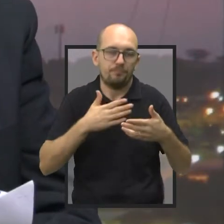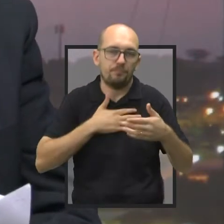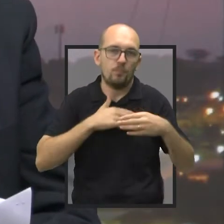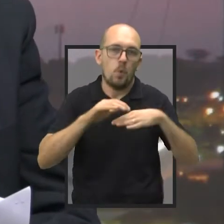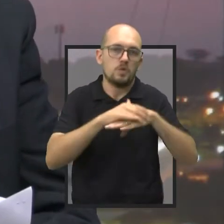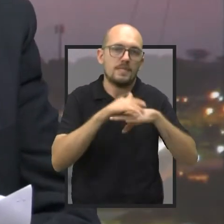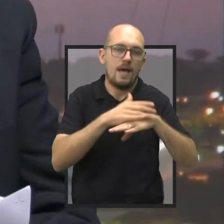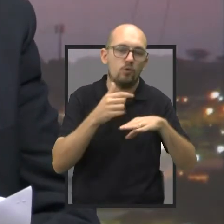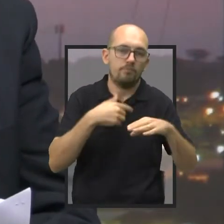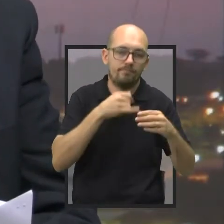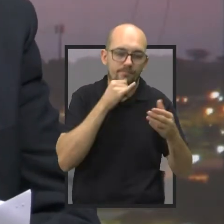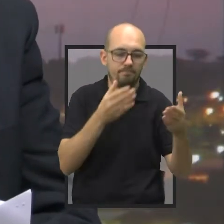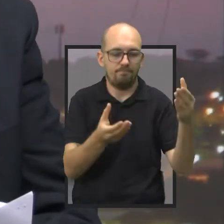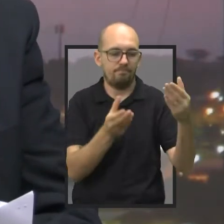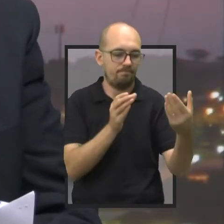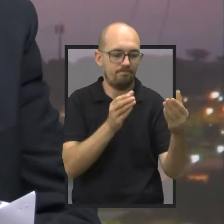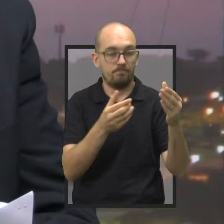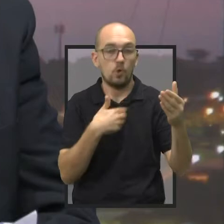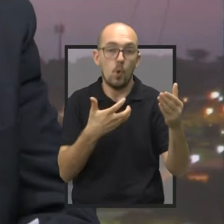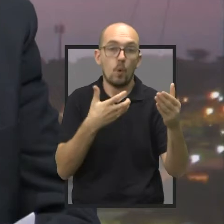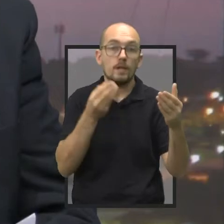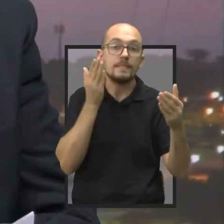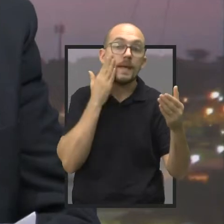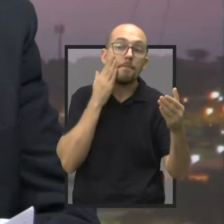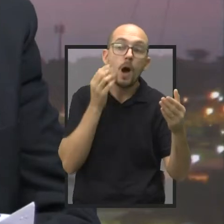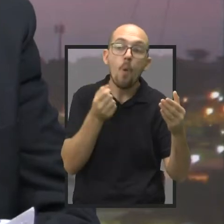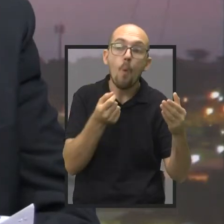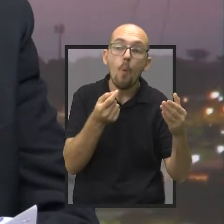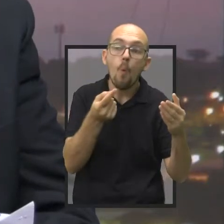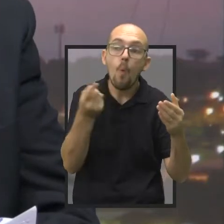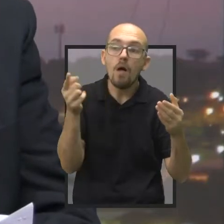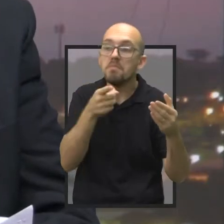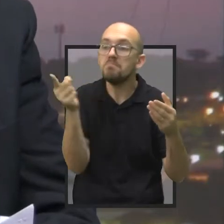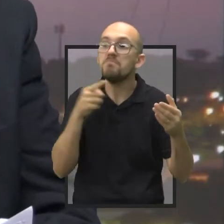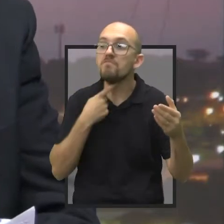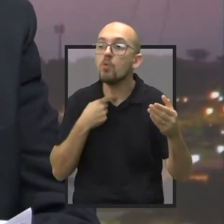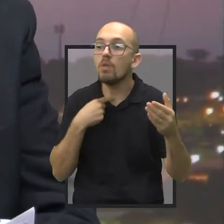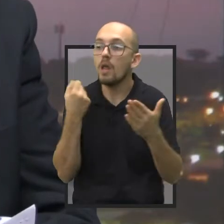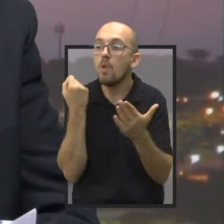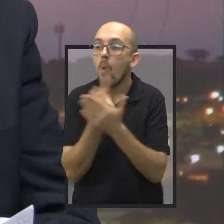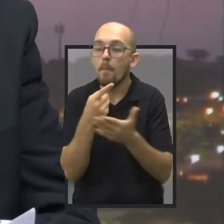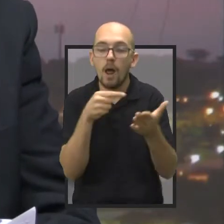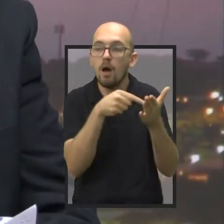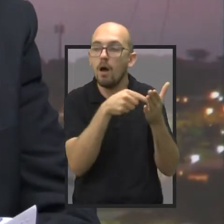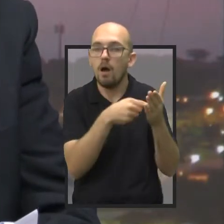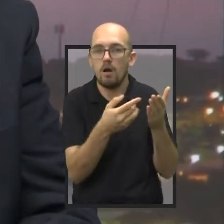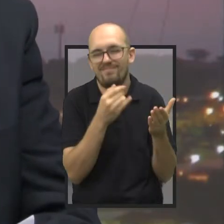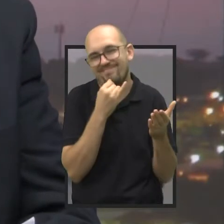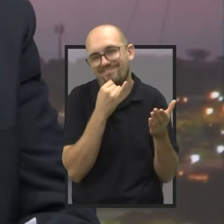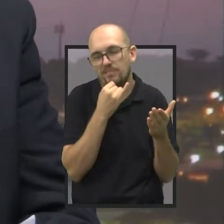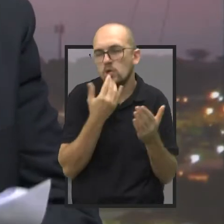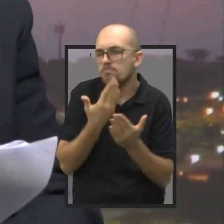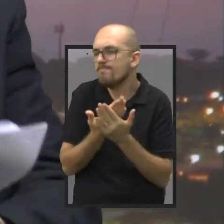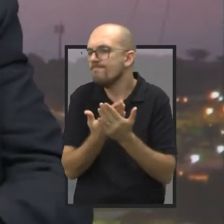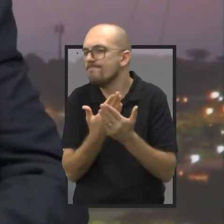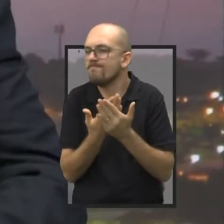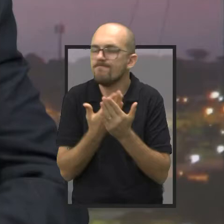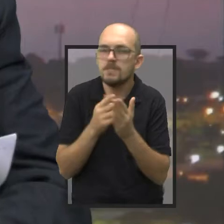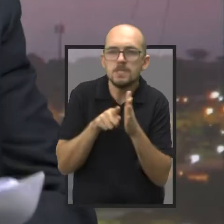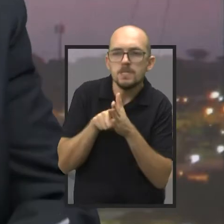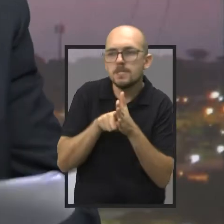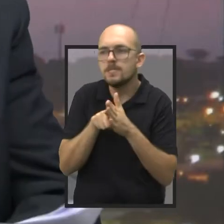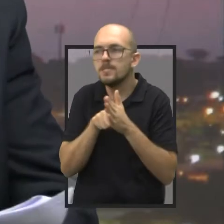lá e eu quero medir a demanda daquele calçado, e em cima do estudo desta demanda eu vou, por